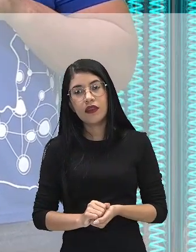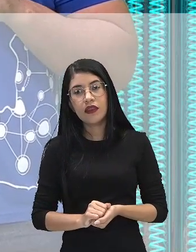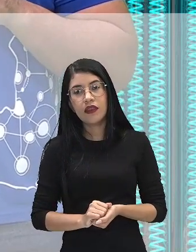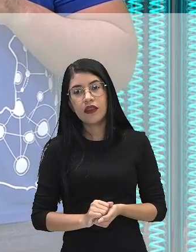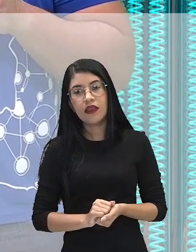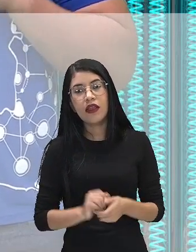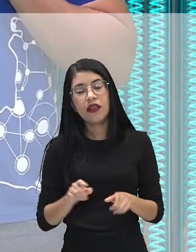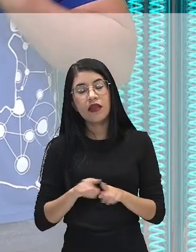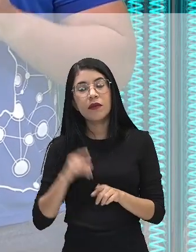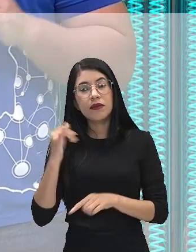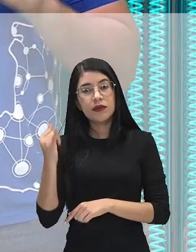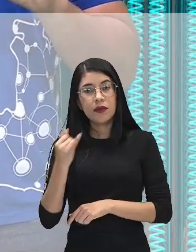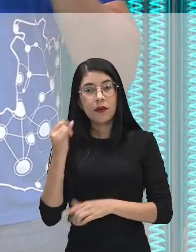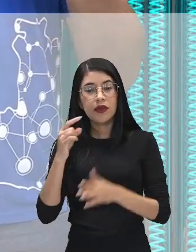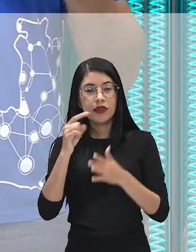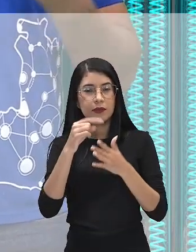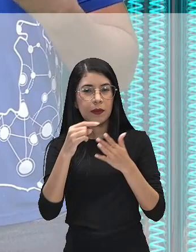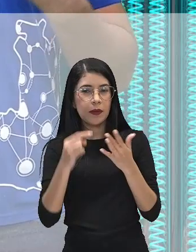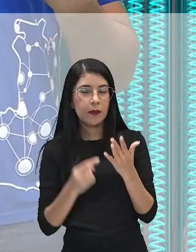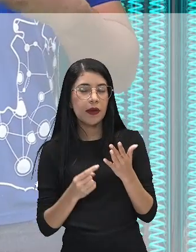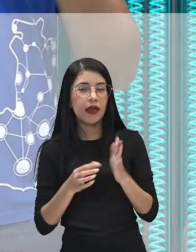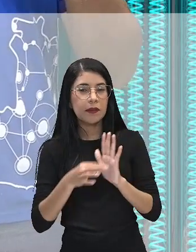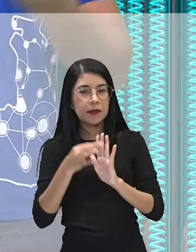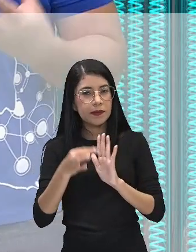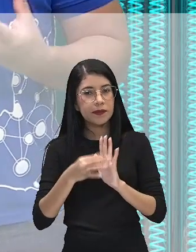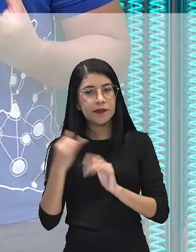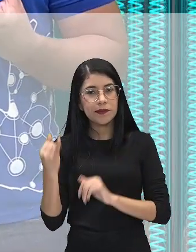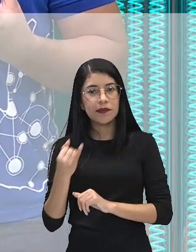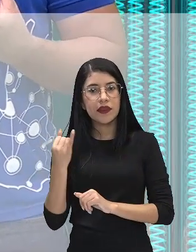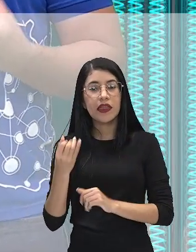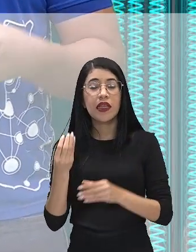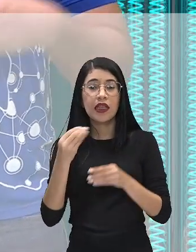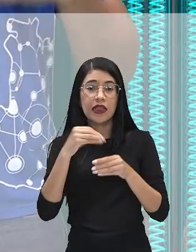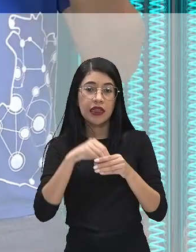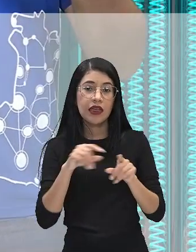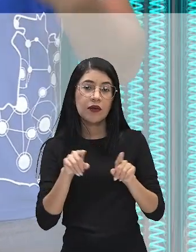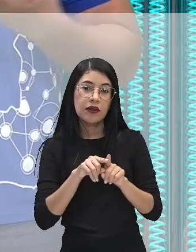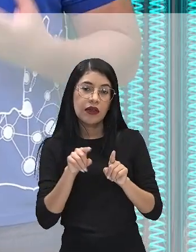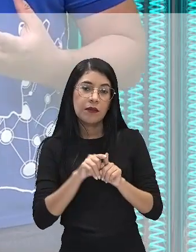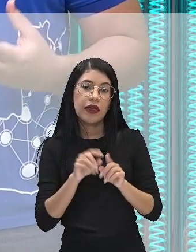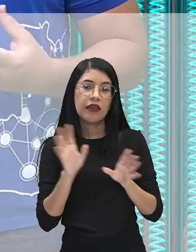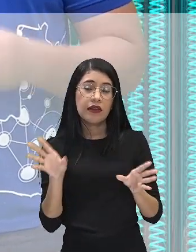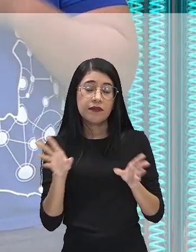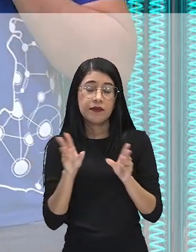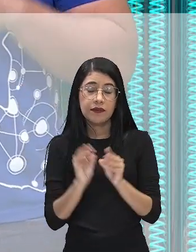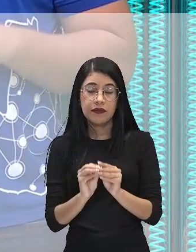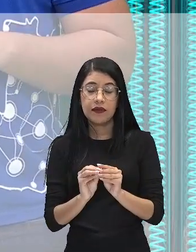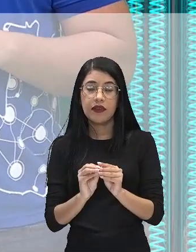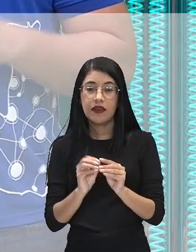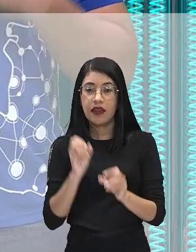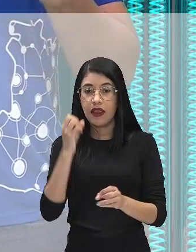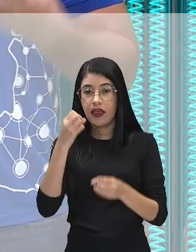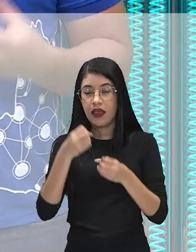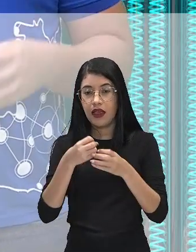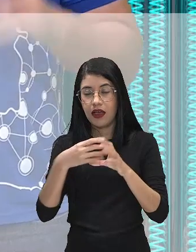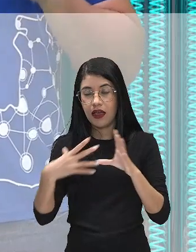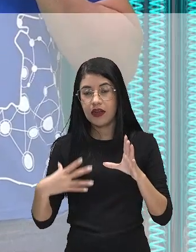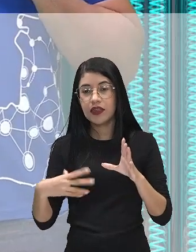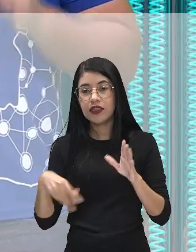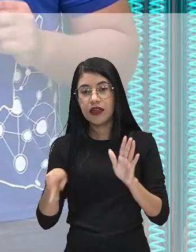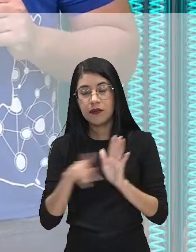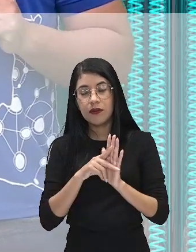pontos fundamentais, certo? Então as críticas elas estão presentes em uma resenha, elas caracterizam uma